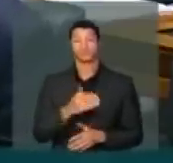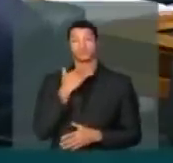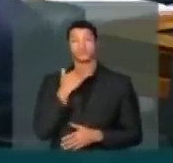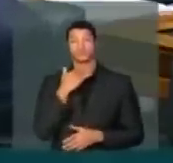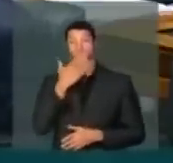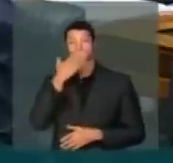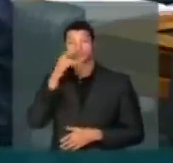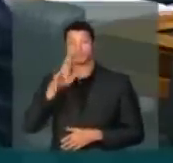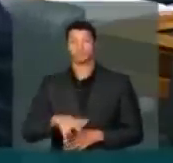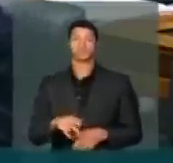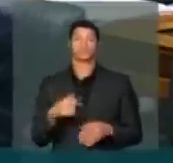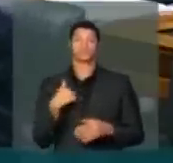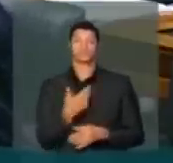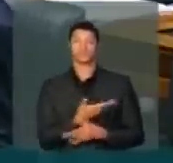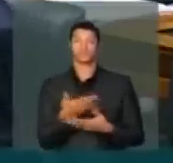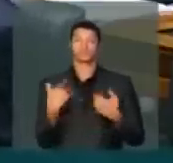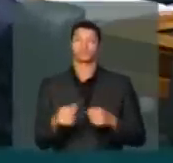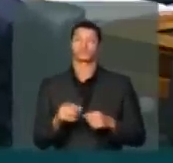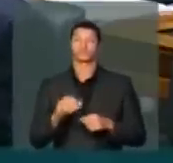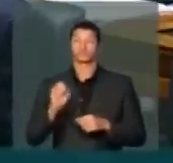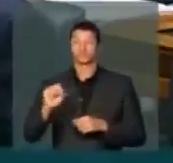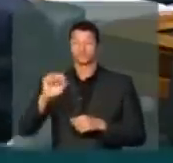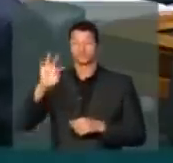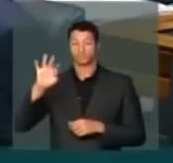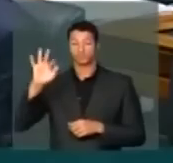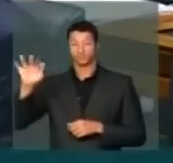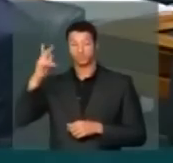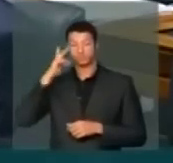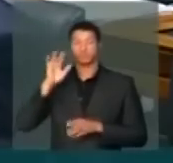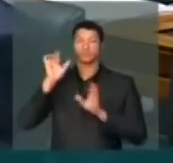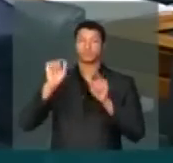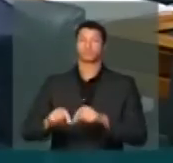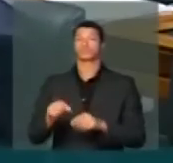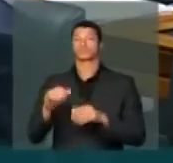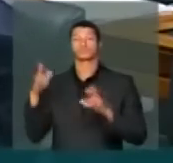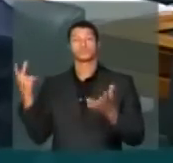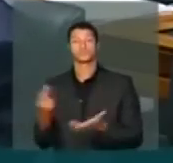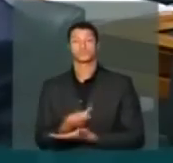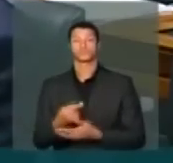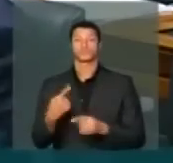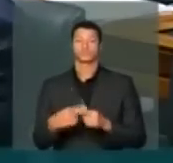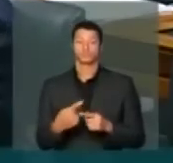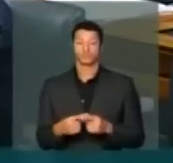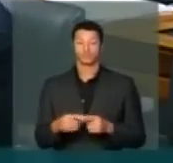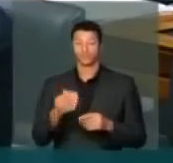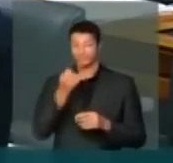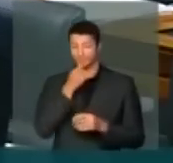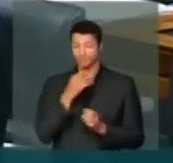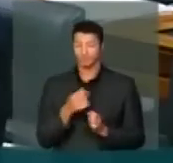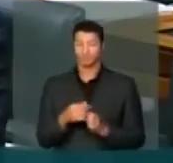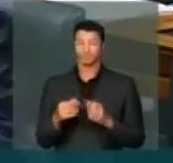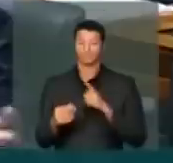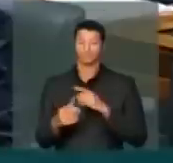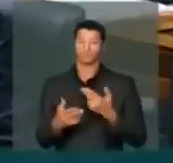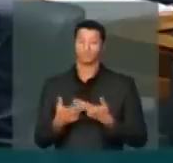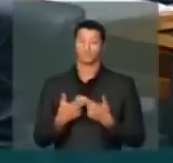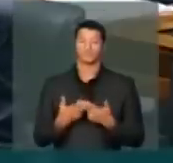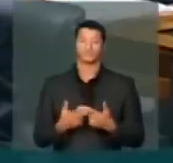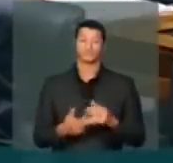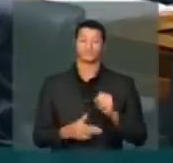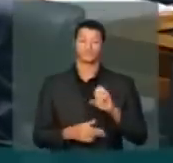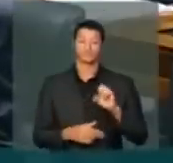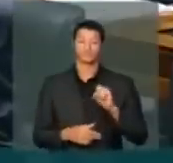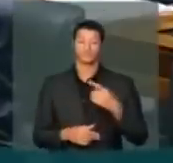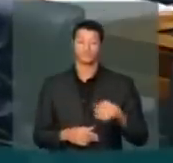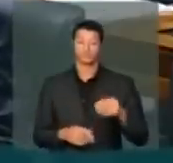repetir essa questão. Acho que nós vamos ter que ir ao Supremo para que, enfim, isso não mais aconteça, porque, lamentavelmente, ter participado de uma